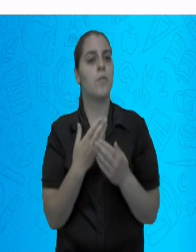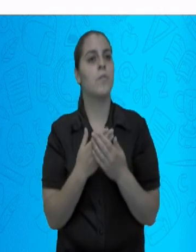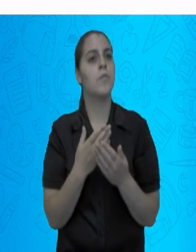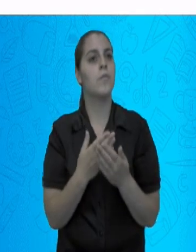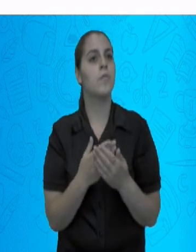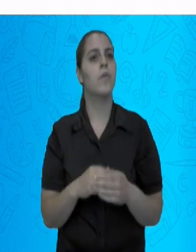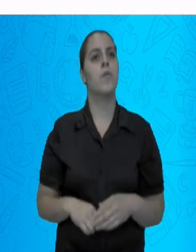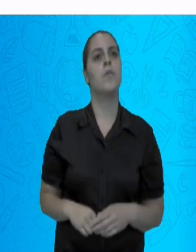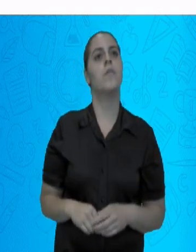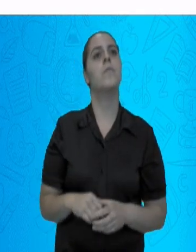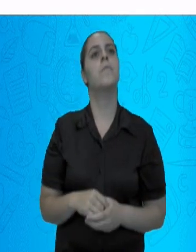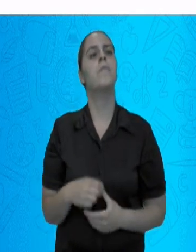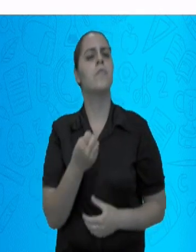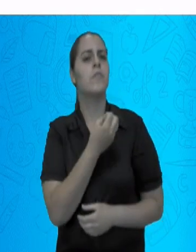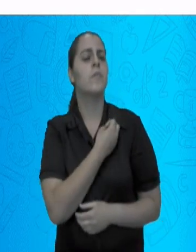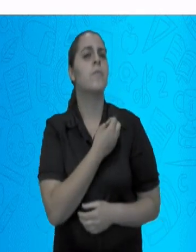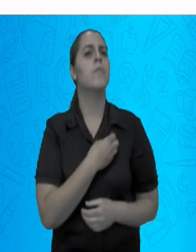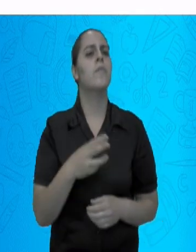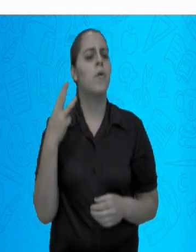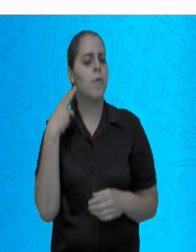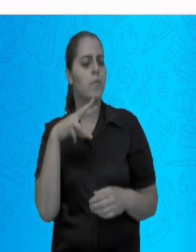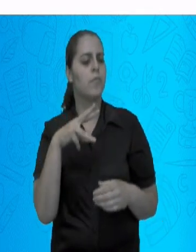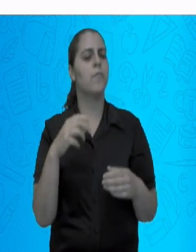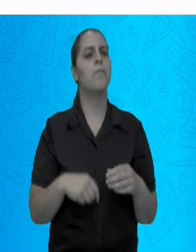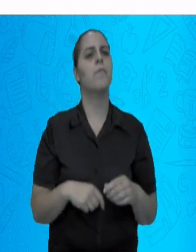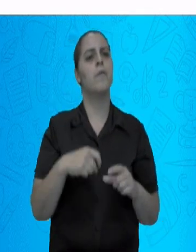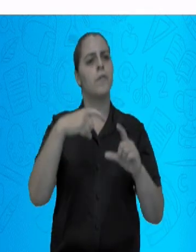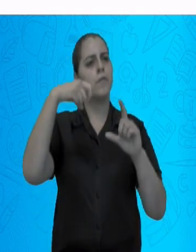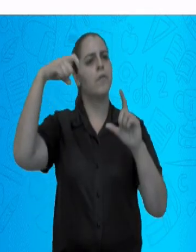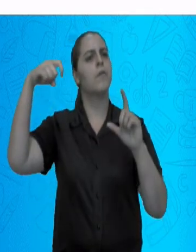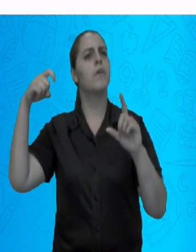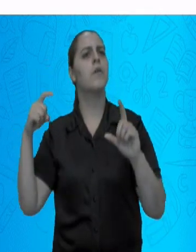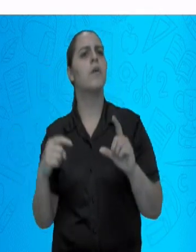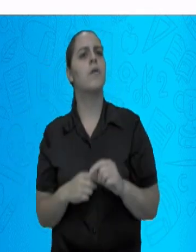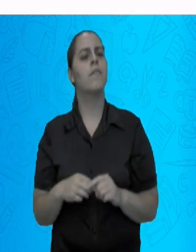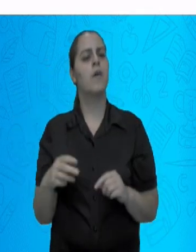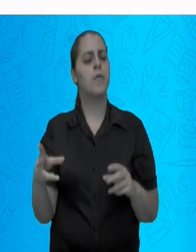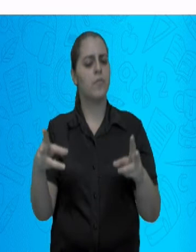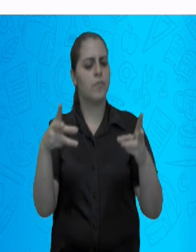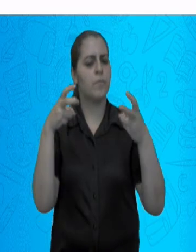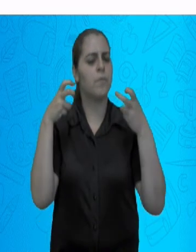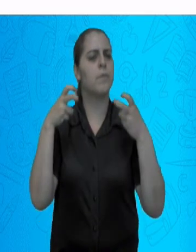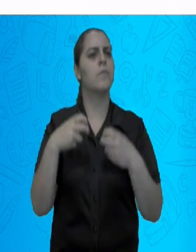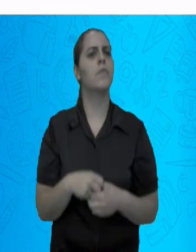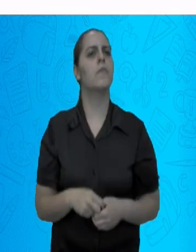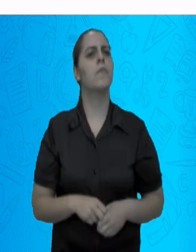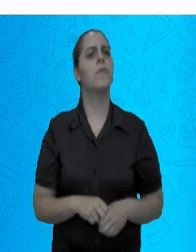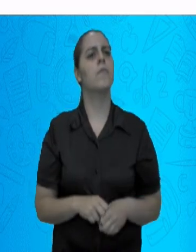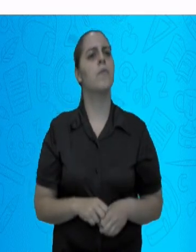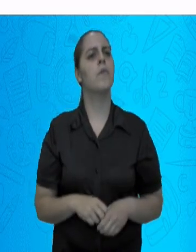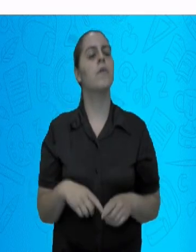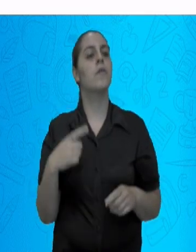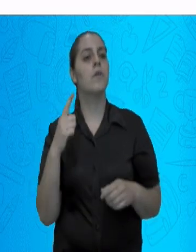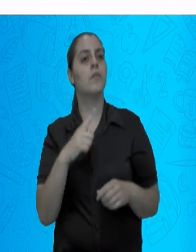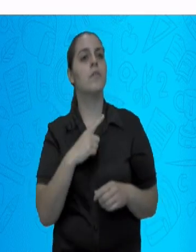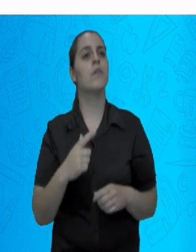estuda. Confira o resultado no gráfico. Vamos analisar o gráfico. Eu